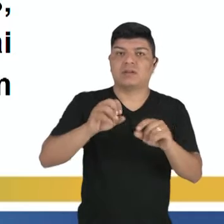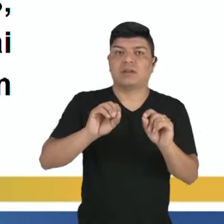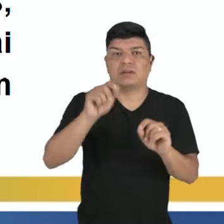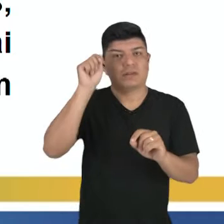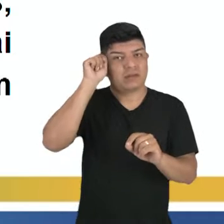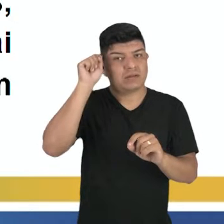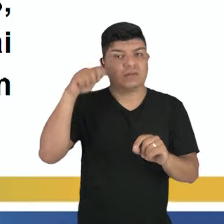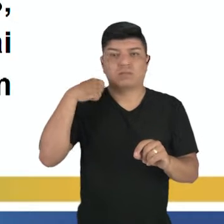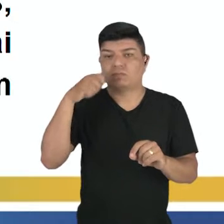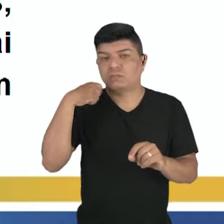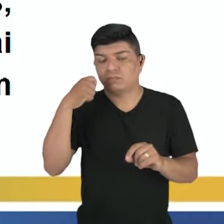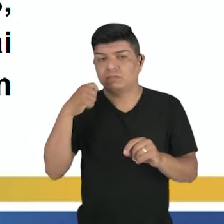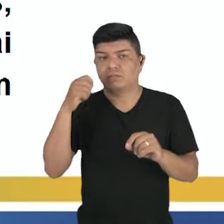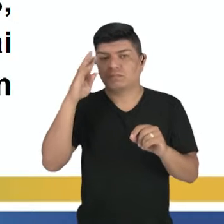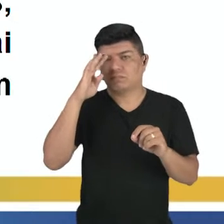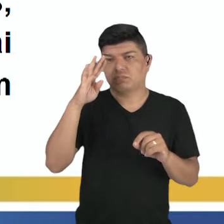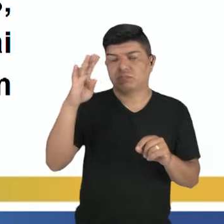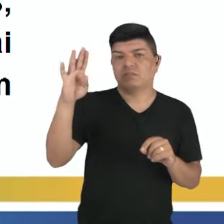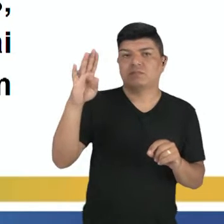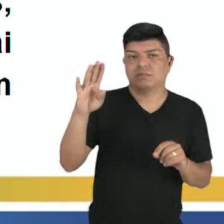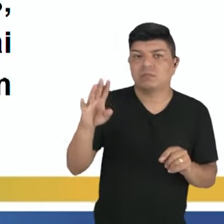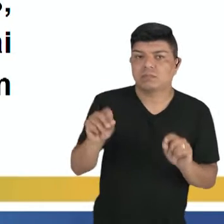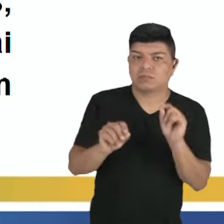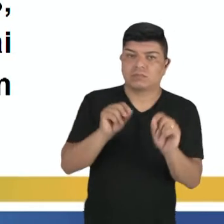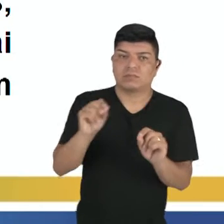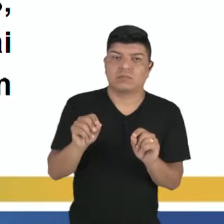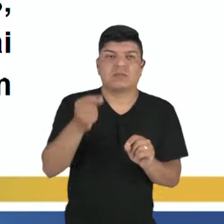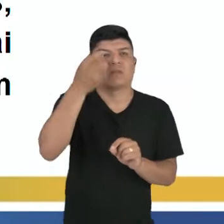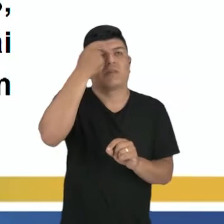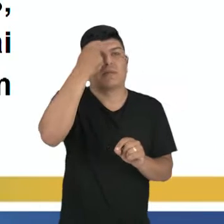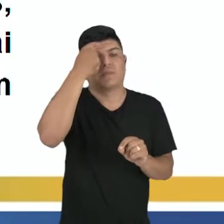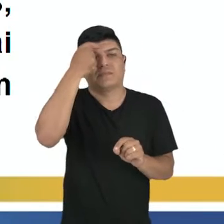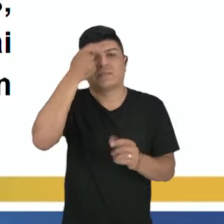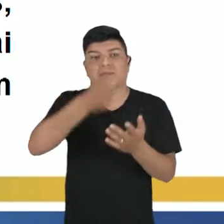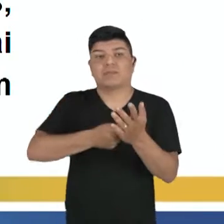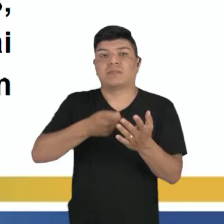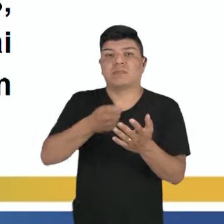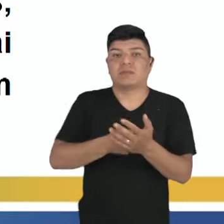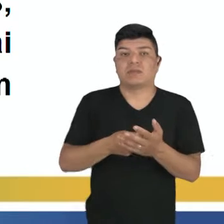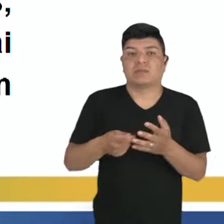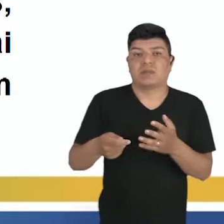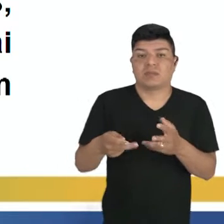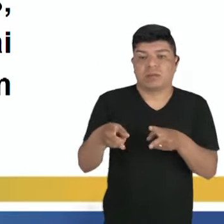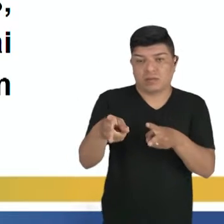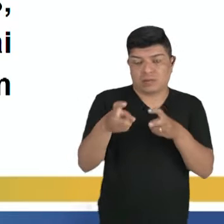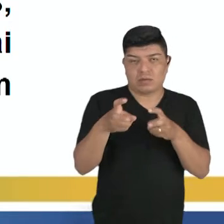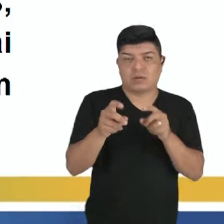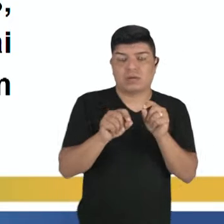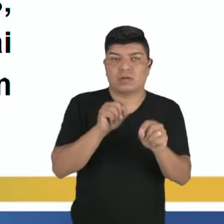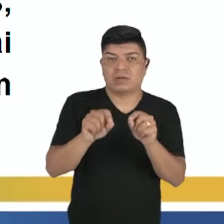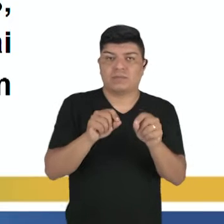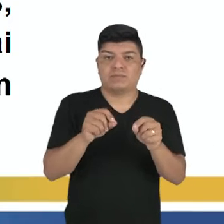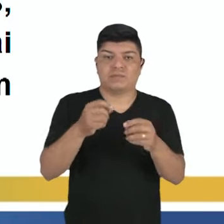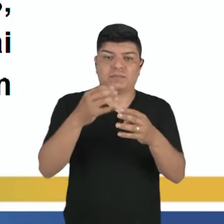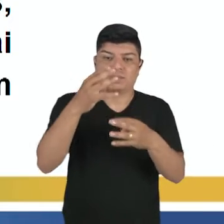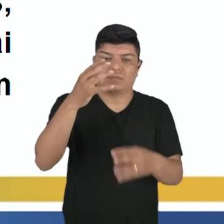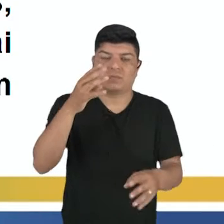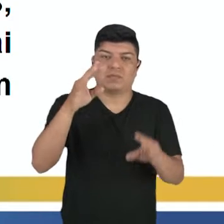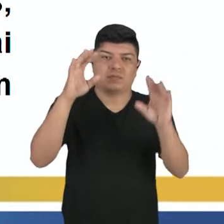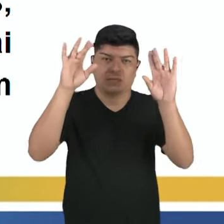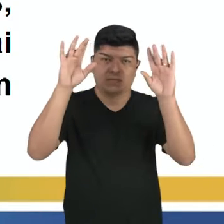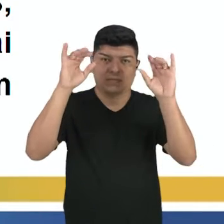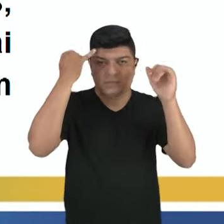autor propõe reflexões, incrementa uma forma de pensar, defende um ponto de vista. Discorre sobre ideia,